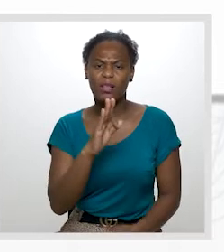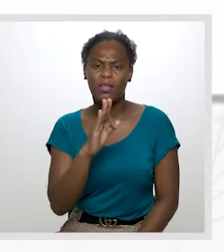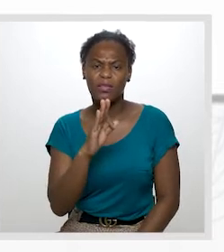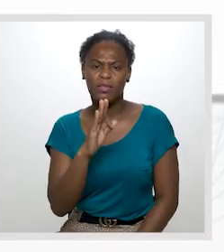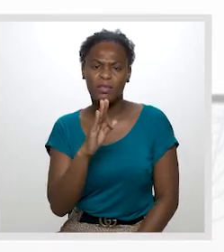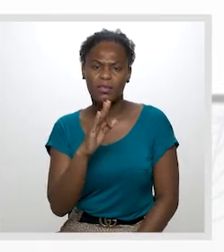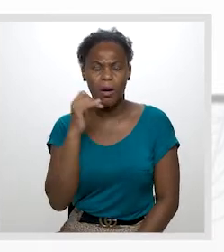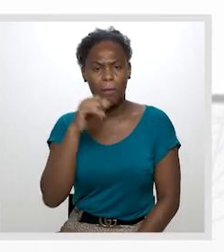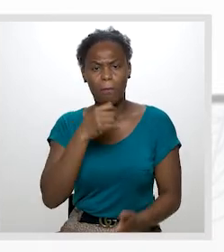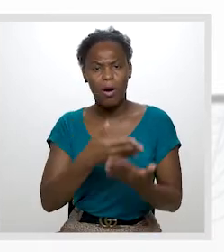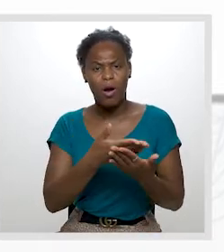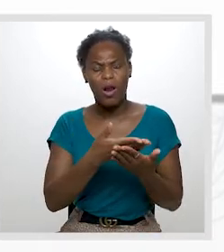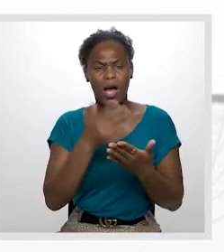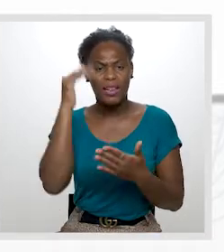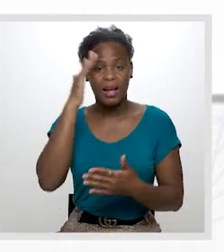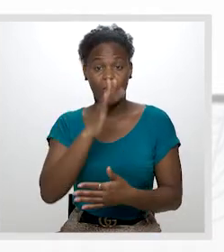aos